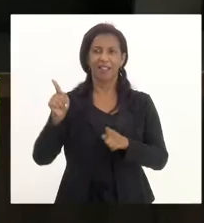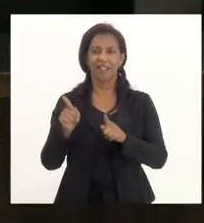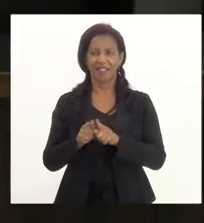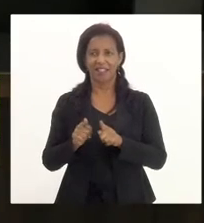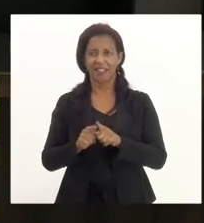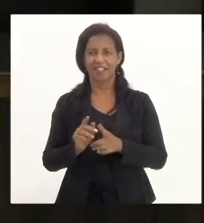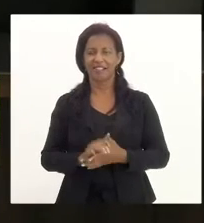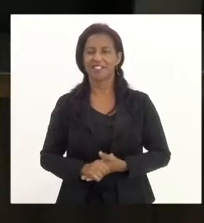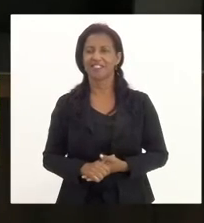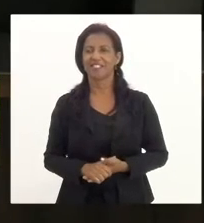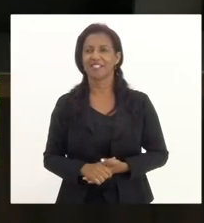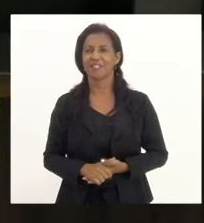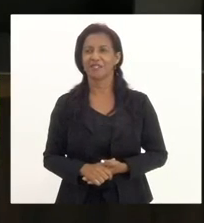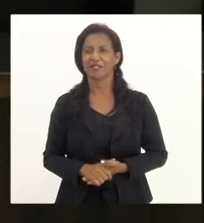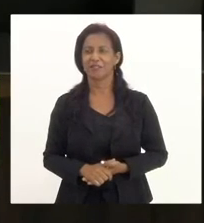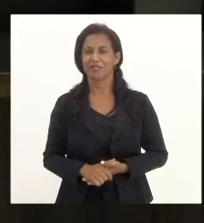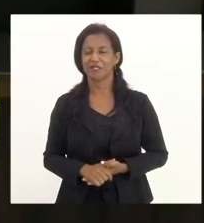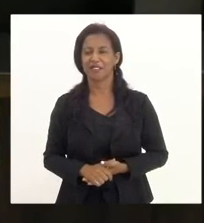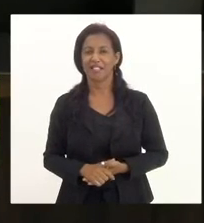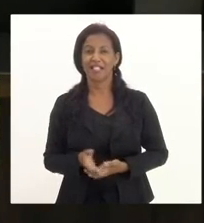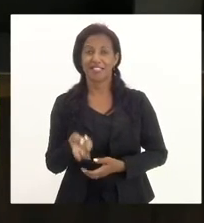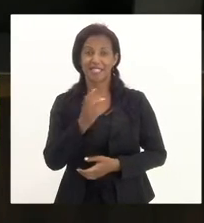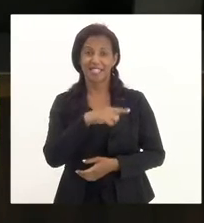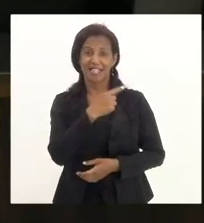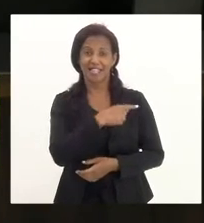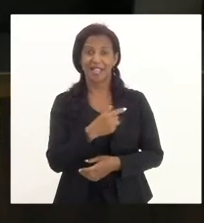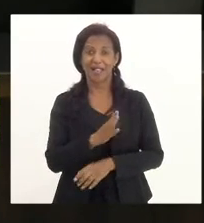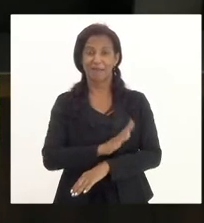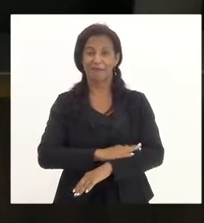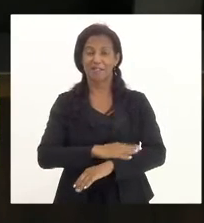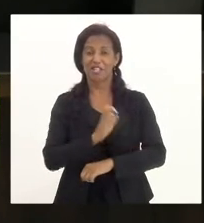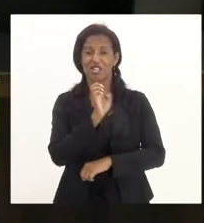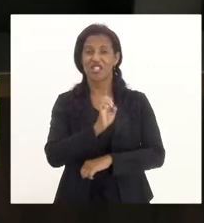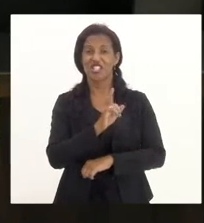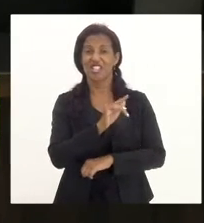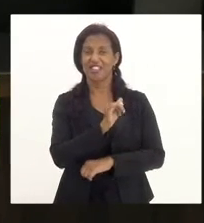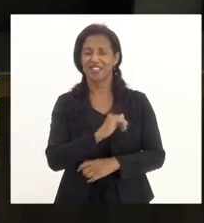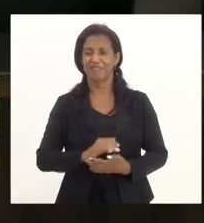forma de desconfortável ficar aqui também a minha esquerda favor